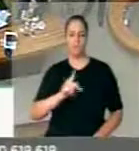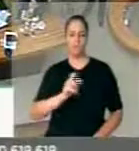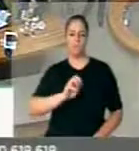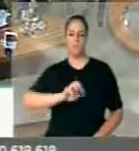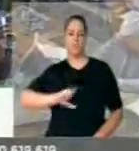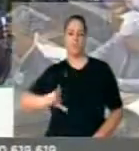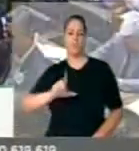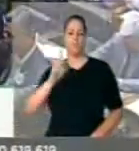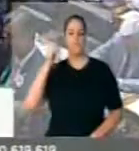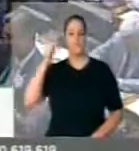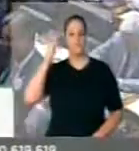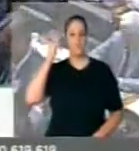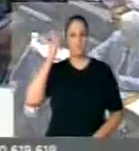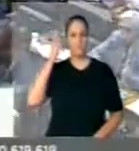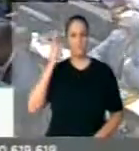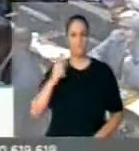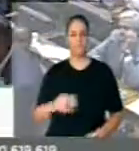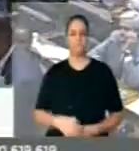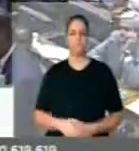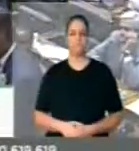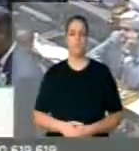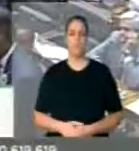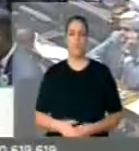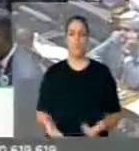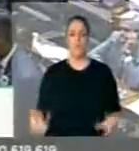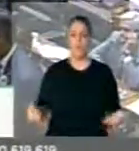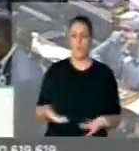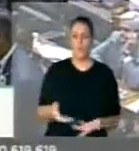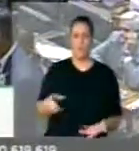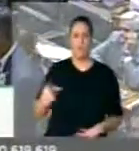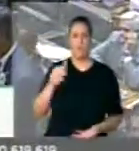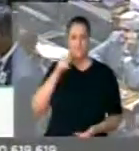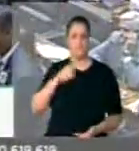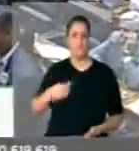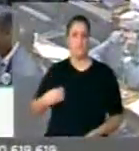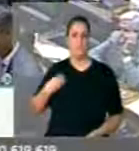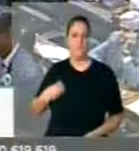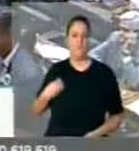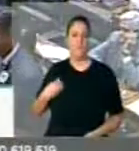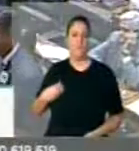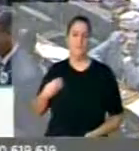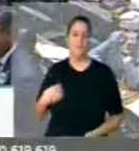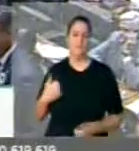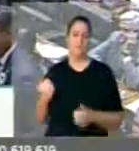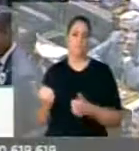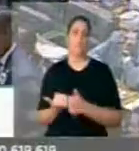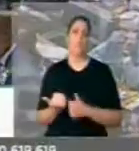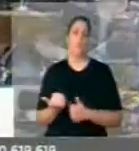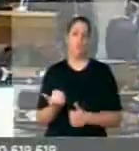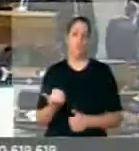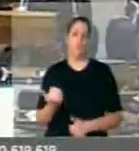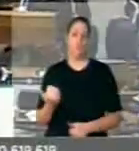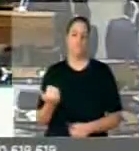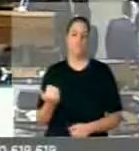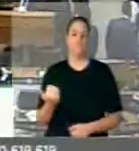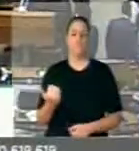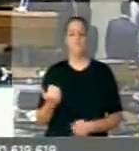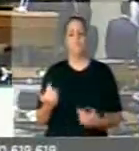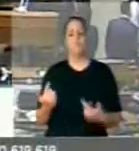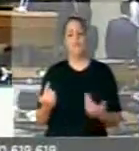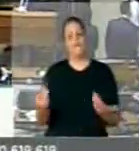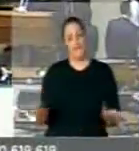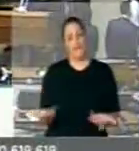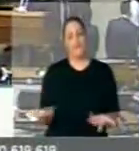estado de São Paulo. Neste momento, ela é a terceira suplente da mesa diretora da Câmara dos Deputados. E a gente acompanha a deputada Luísa